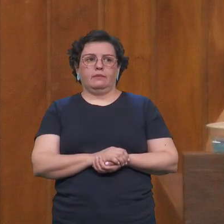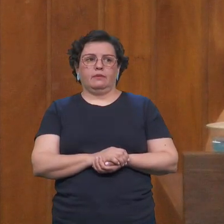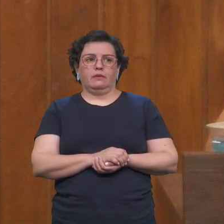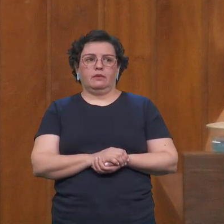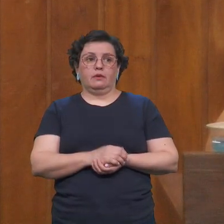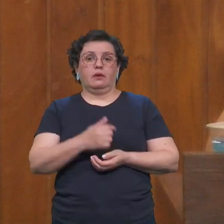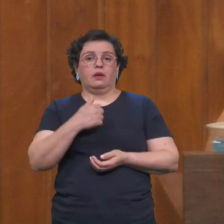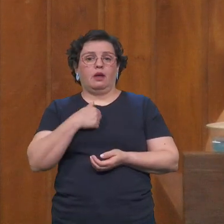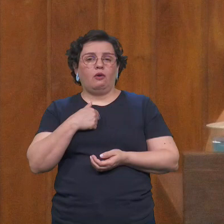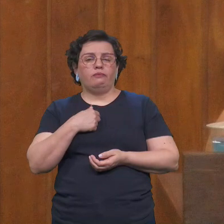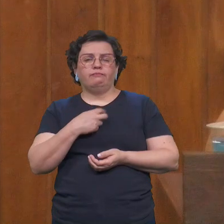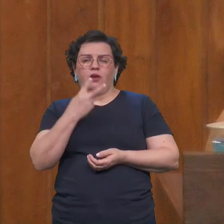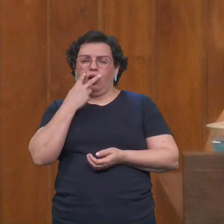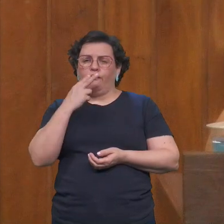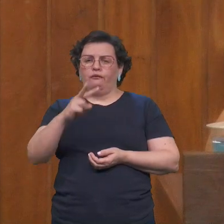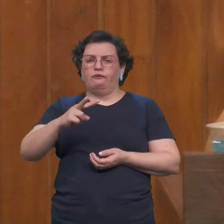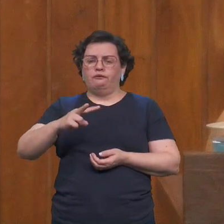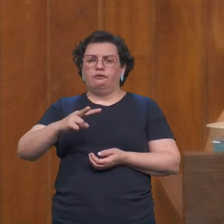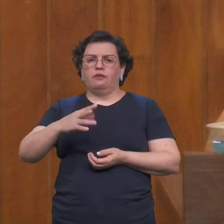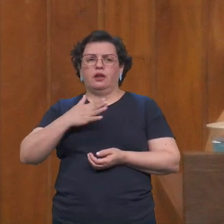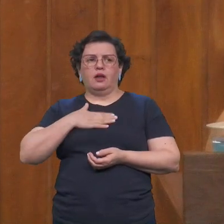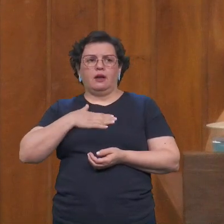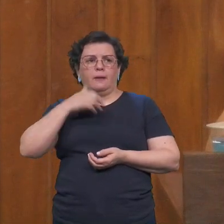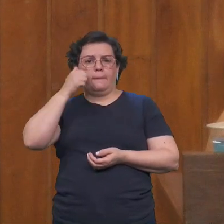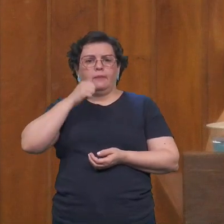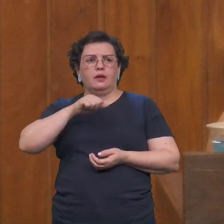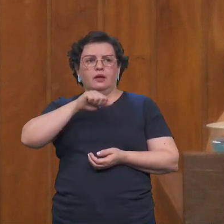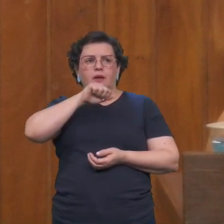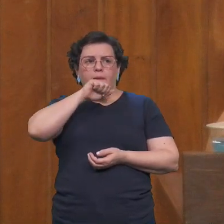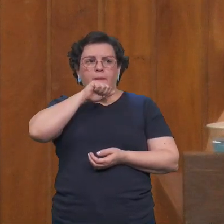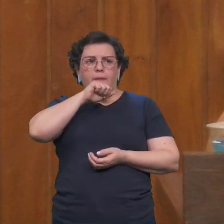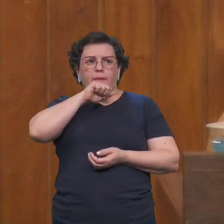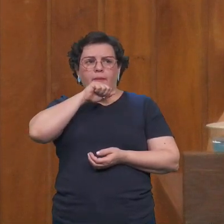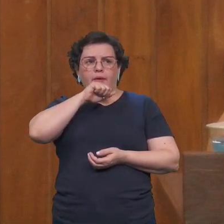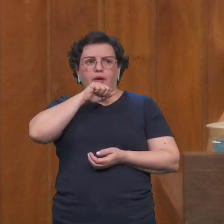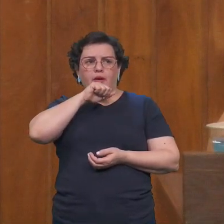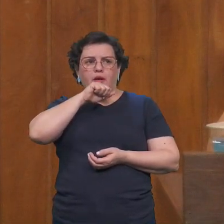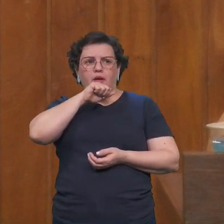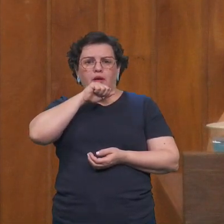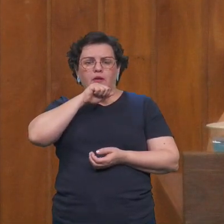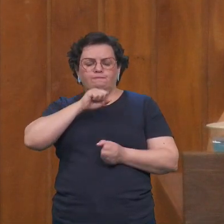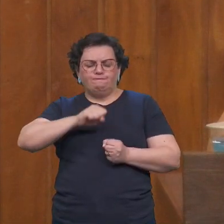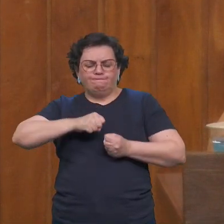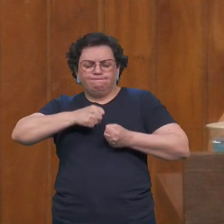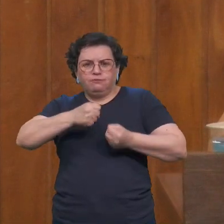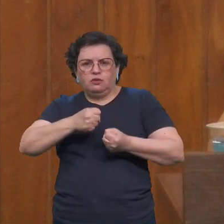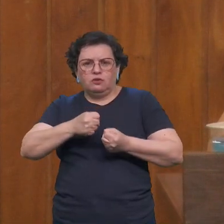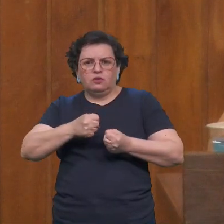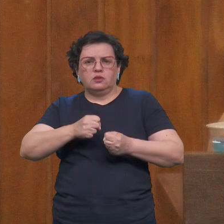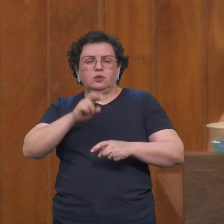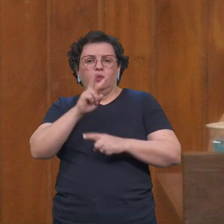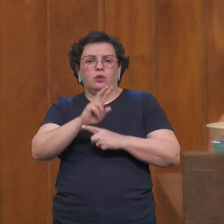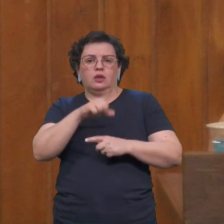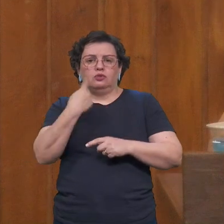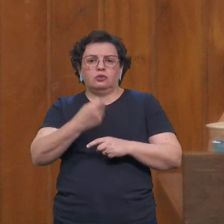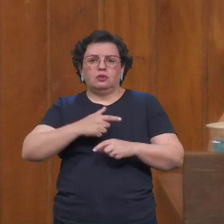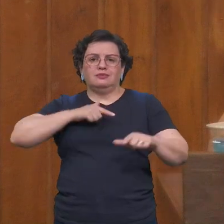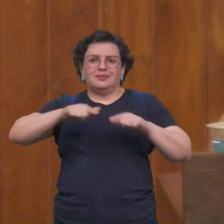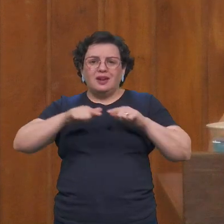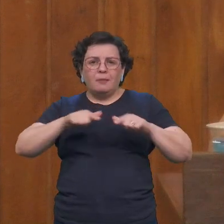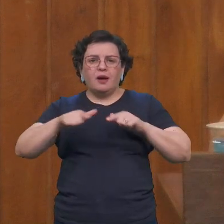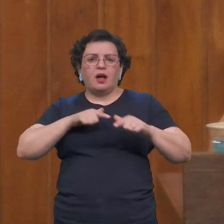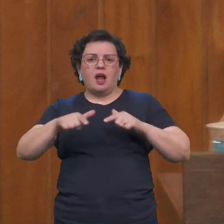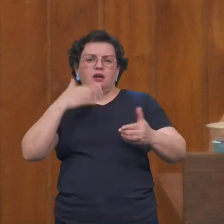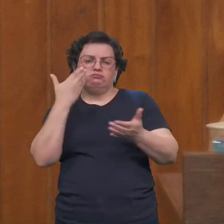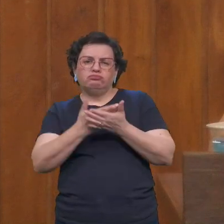Eu cansei de ver a minha mãe esforçando para cuidar de nós. Trabalhou, estudou numa